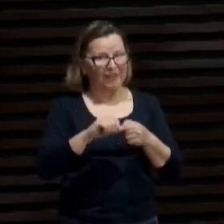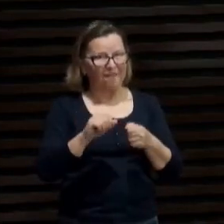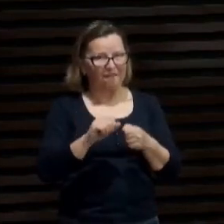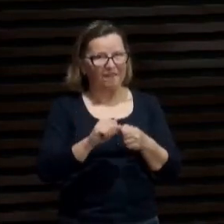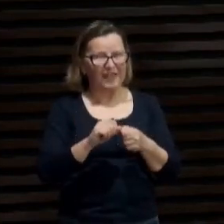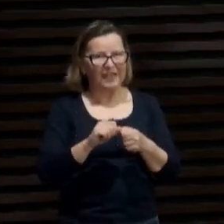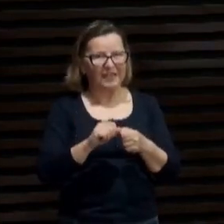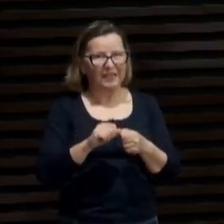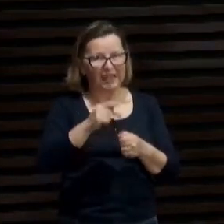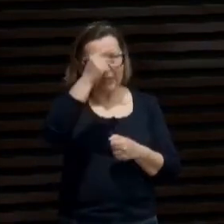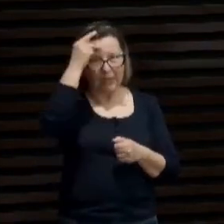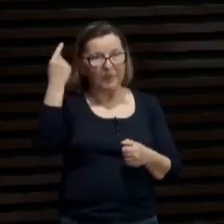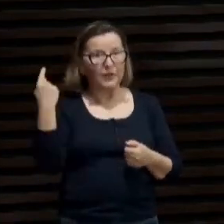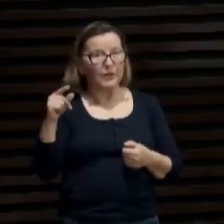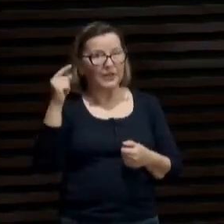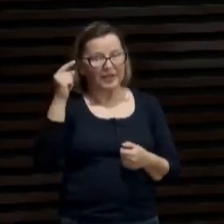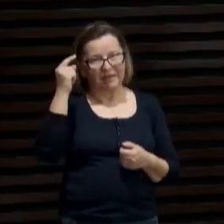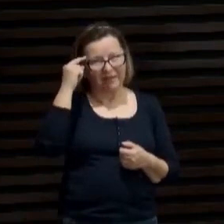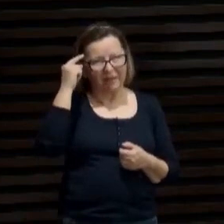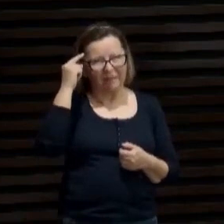Roubando a sua alegria.